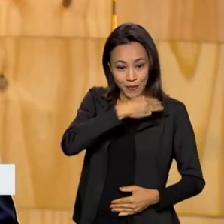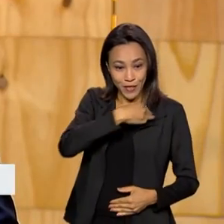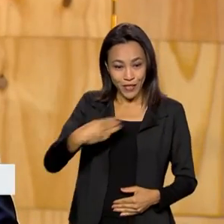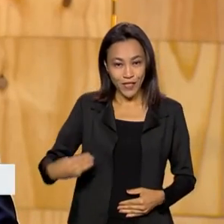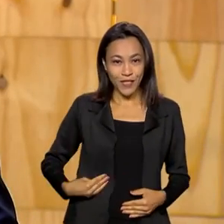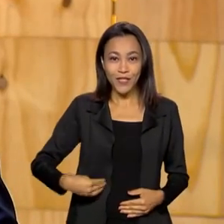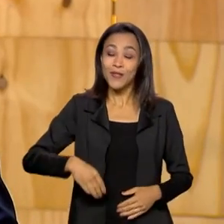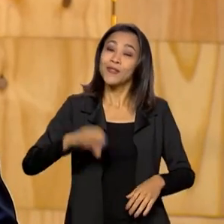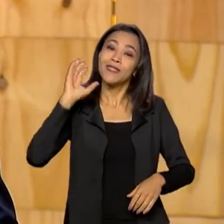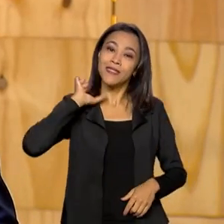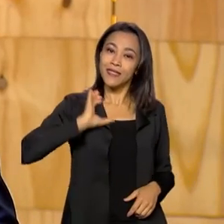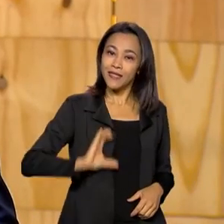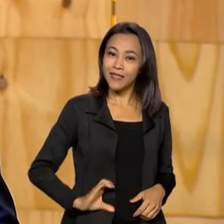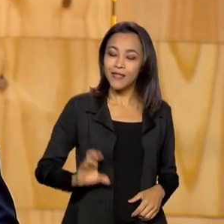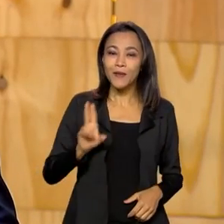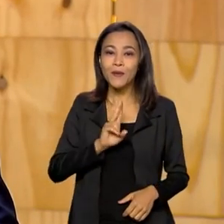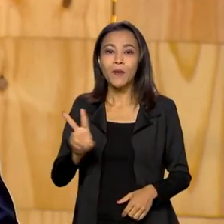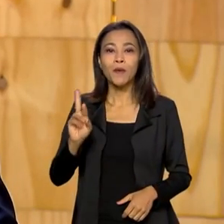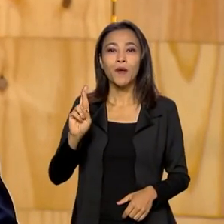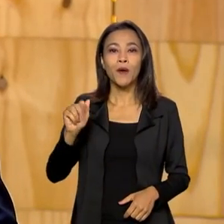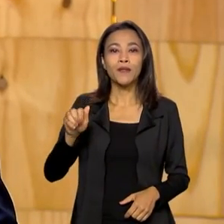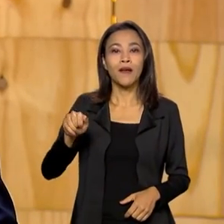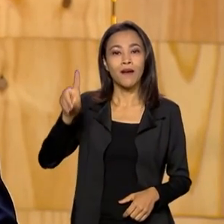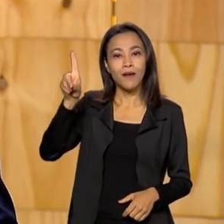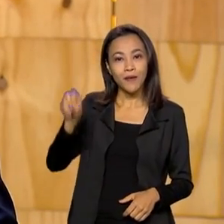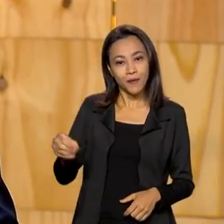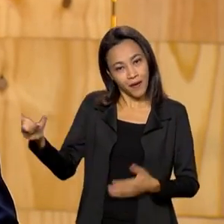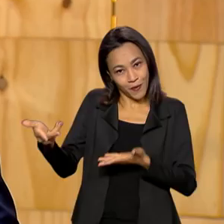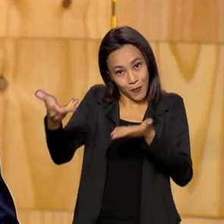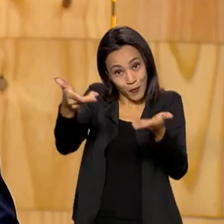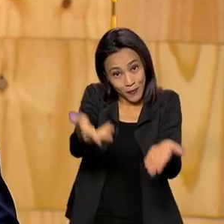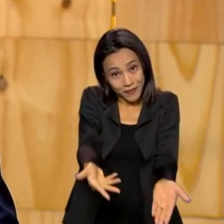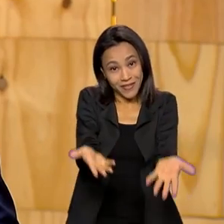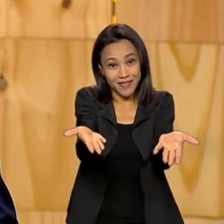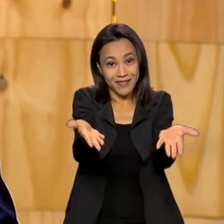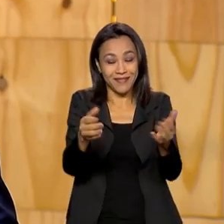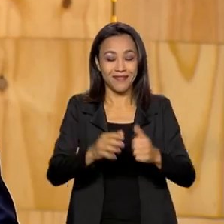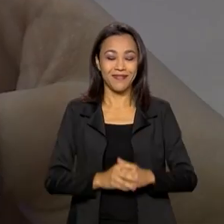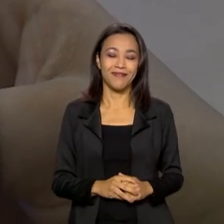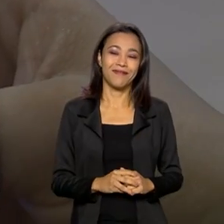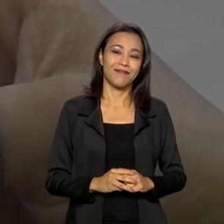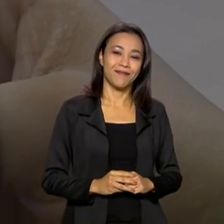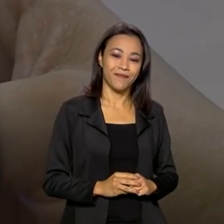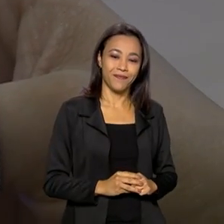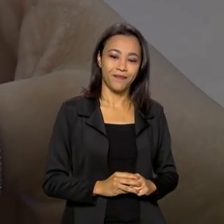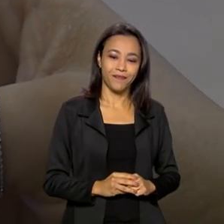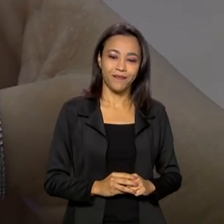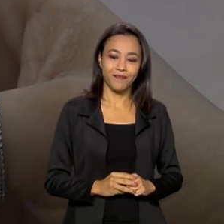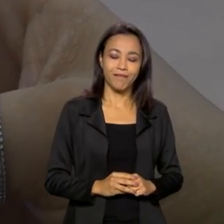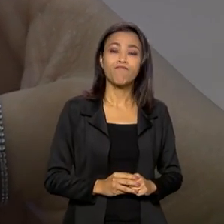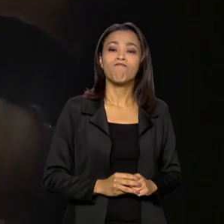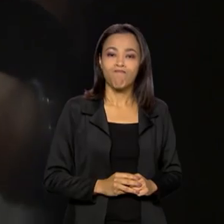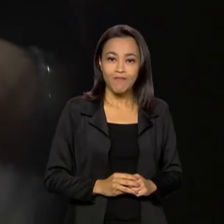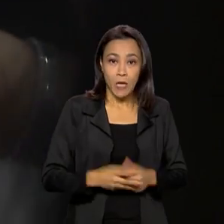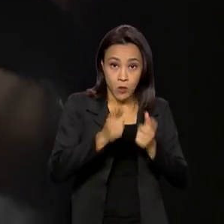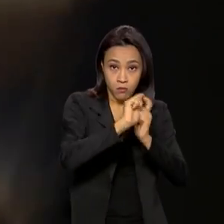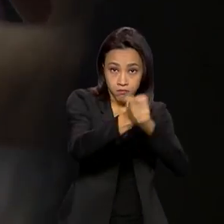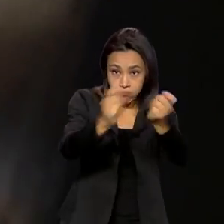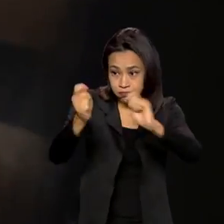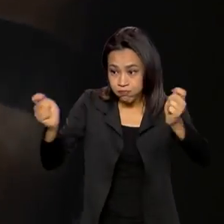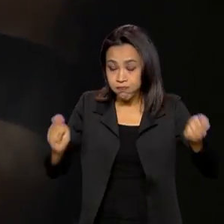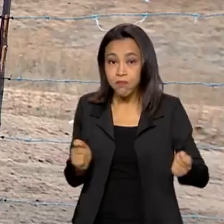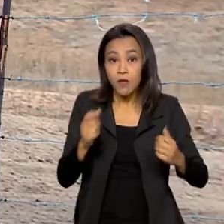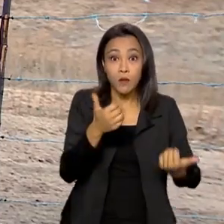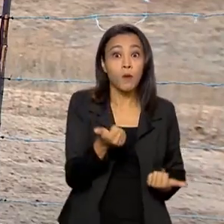Cidadania Ronaldo Bento convidado desta edição em Pauta os pagamentos do auxílio